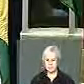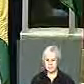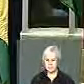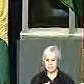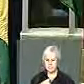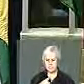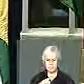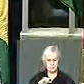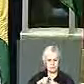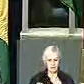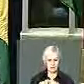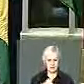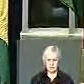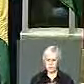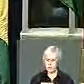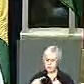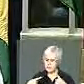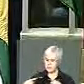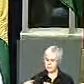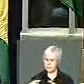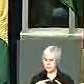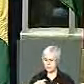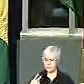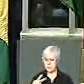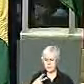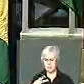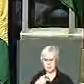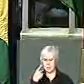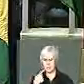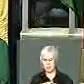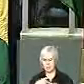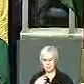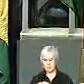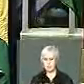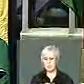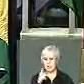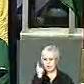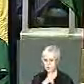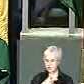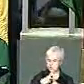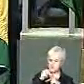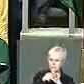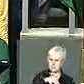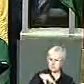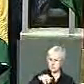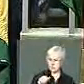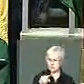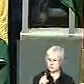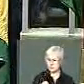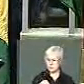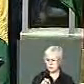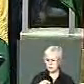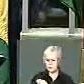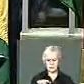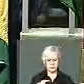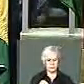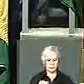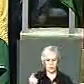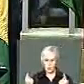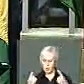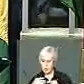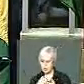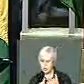Segunda Guerra, a Grande Guerra Mundial, de ter superado o nazismo e enfrentado todas as formas de fascismo,